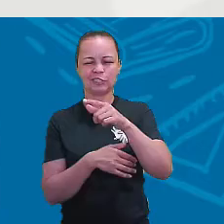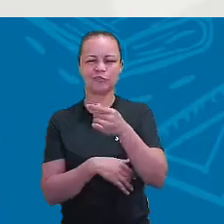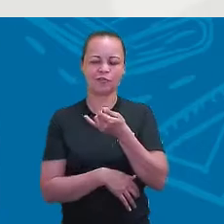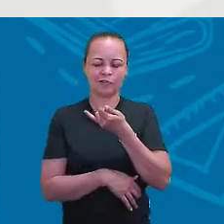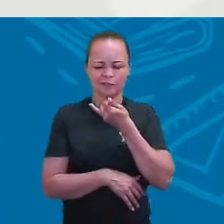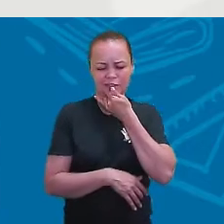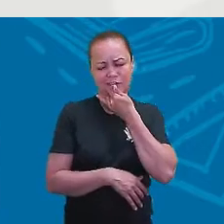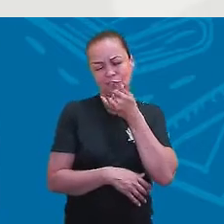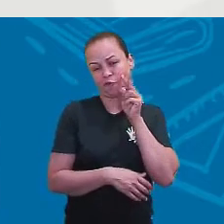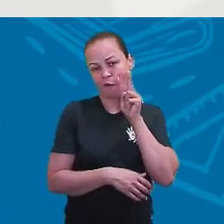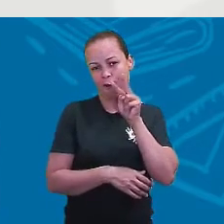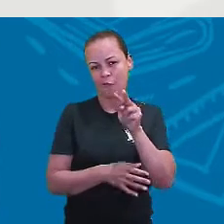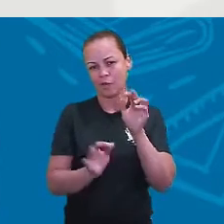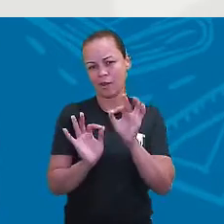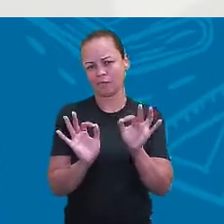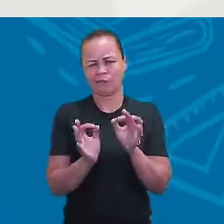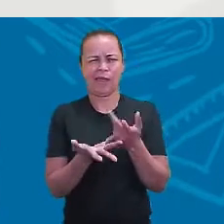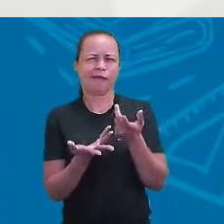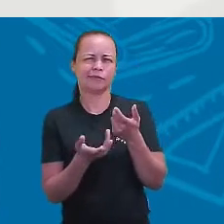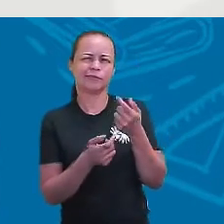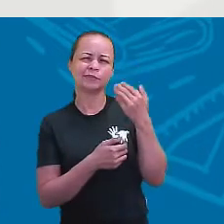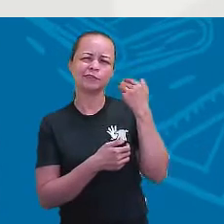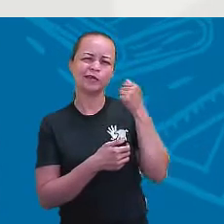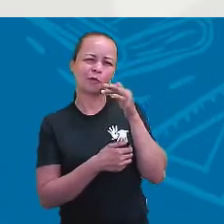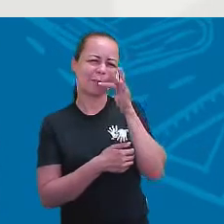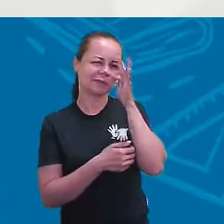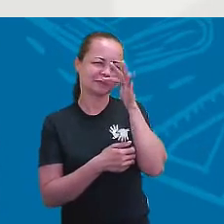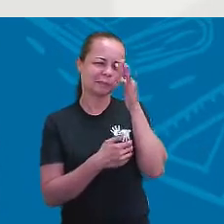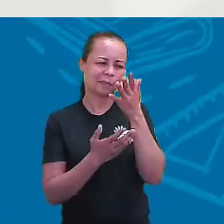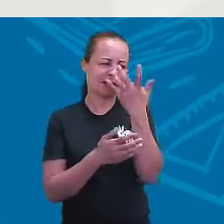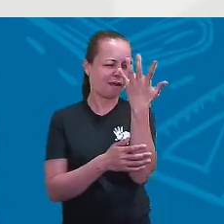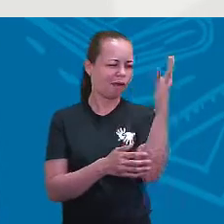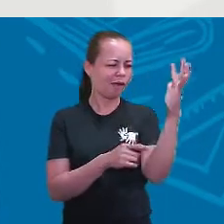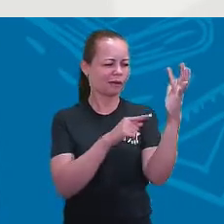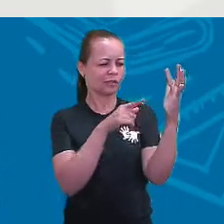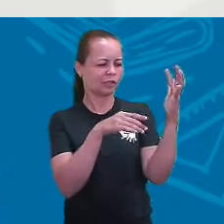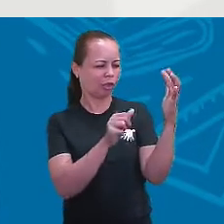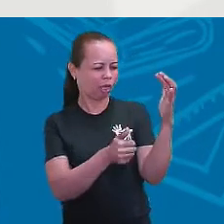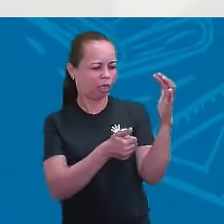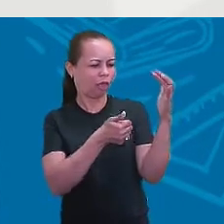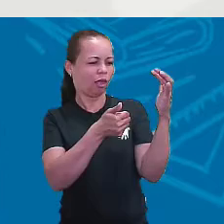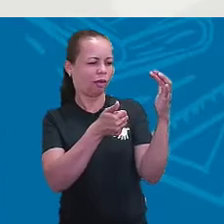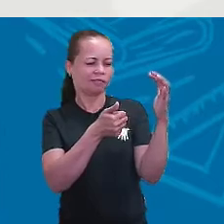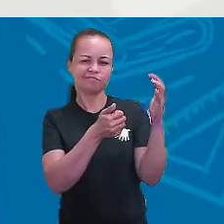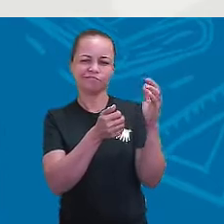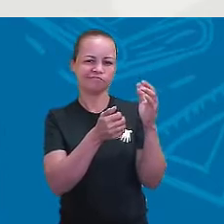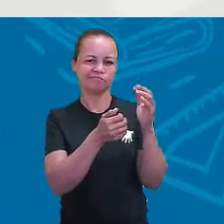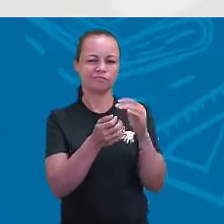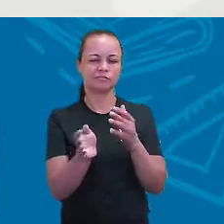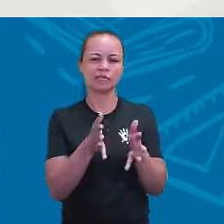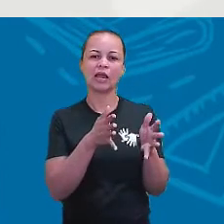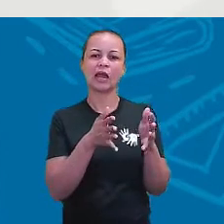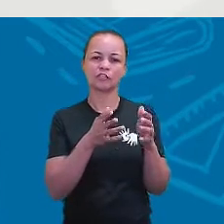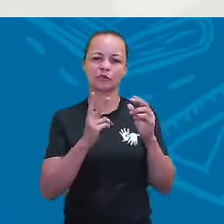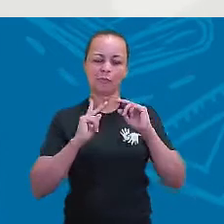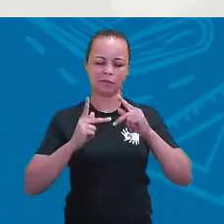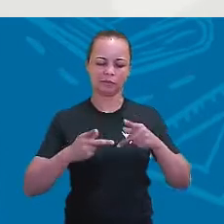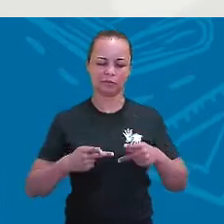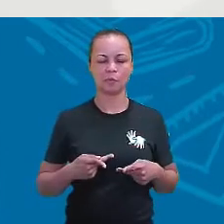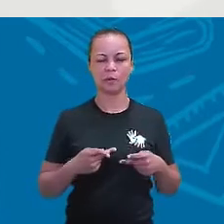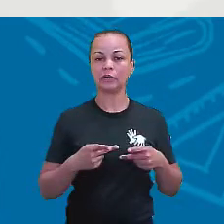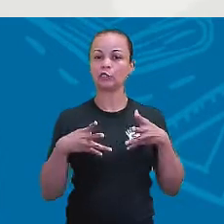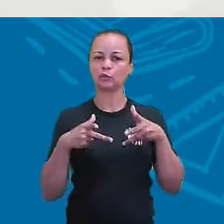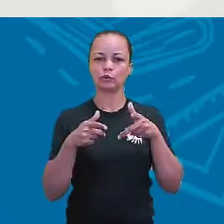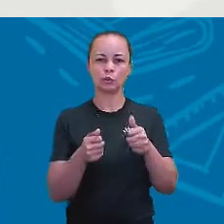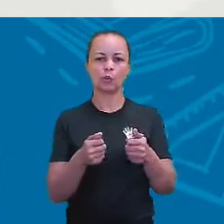mais romântico. Poxa, eu sempre pensei que as plantas faziam isso por generosidade, né? A espécie humana, todos